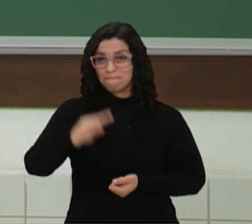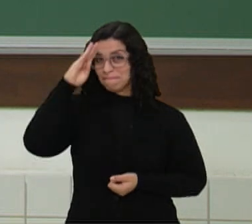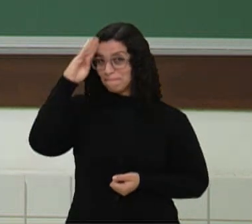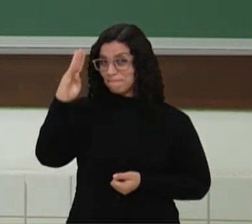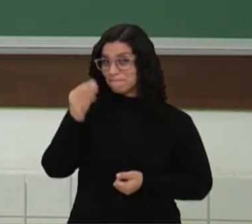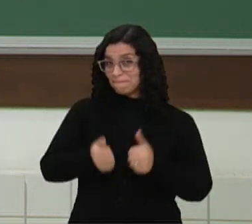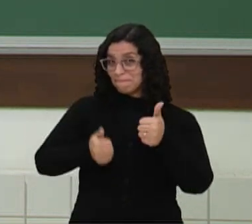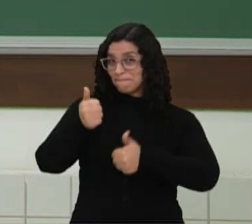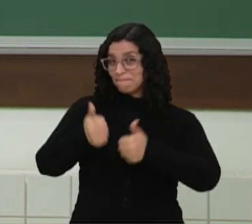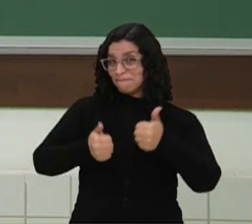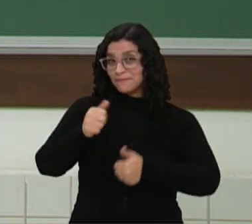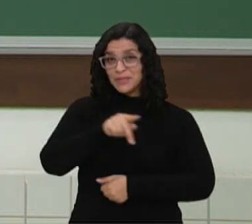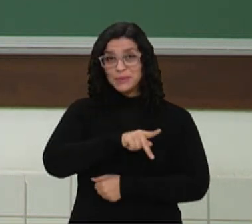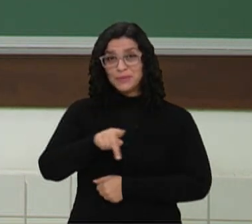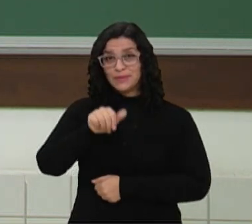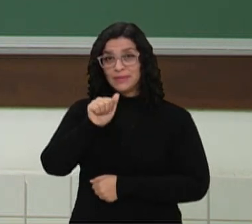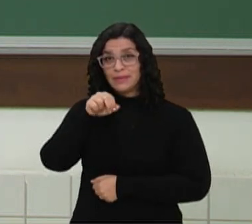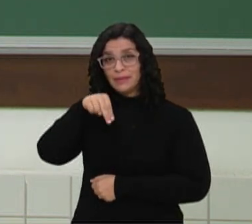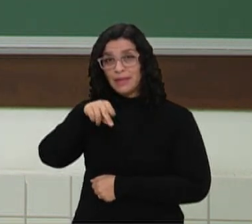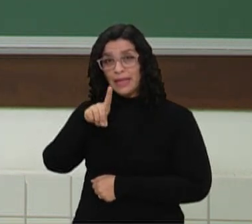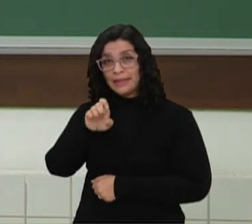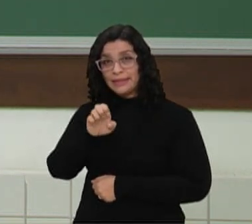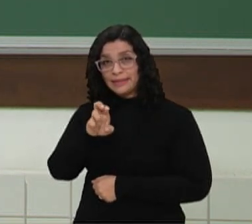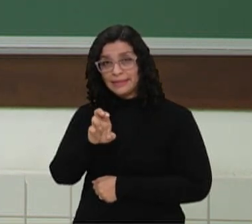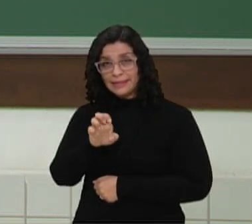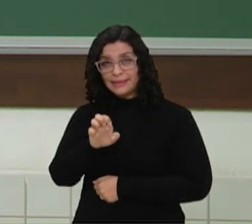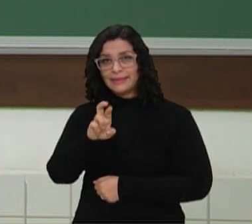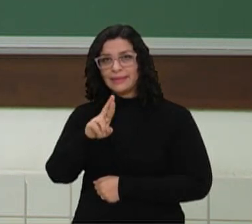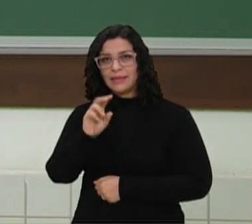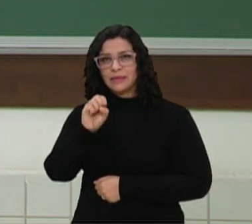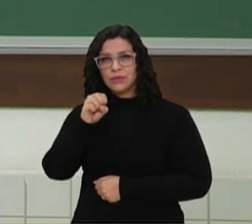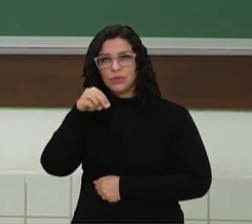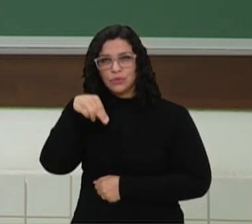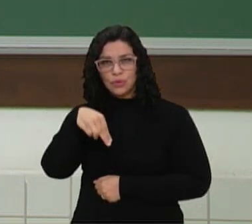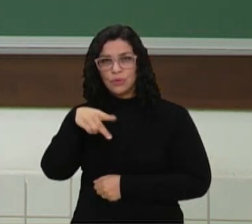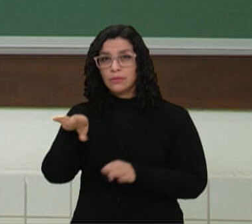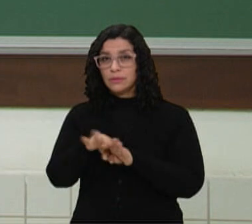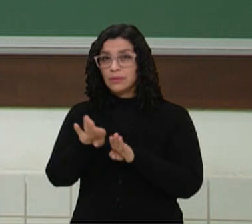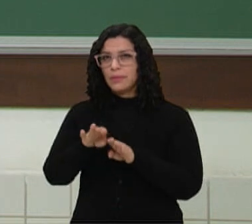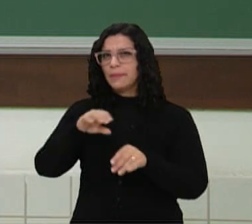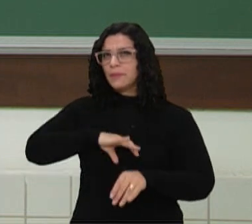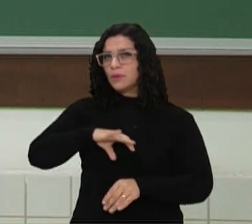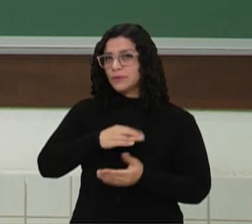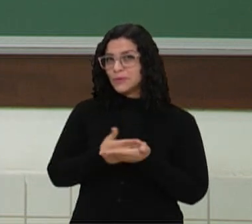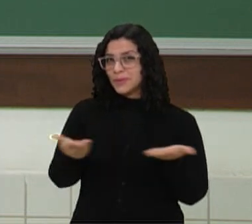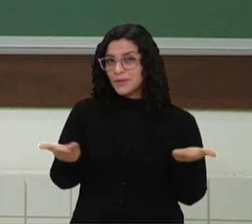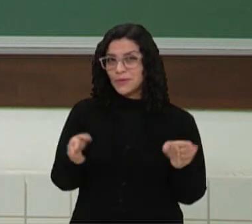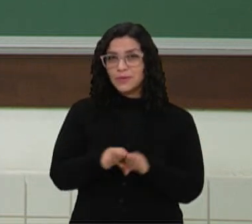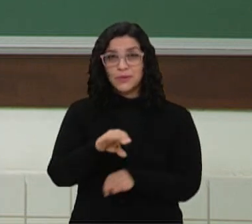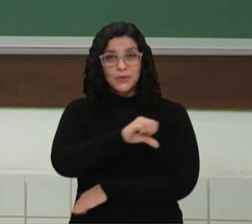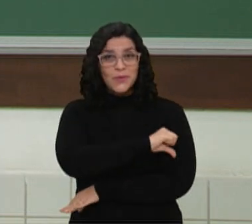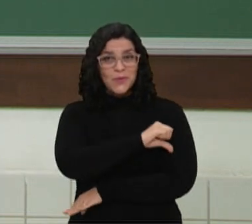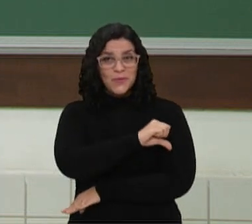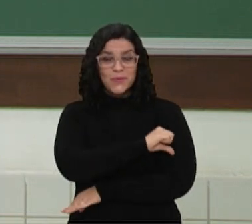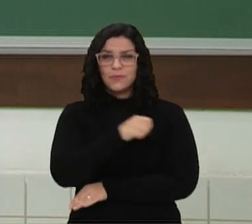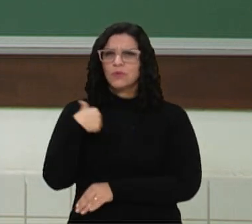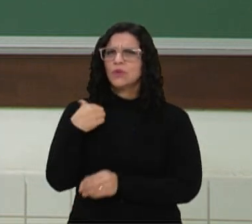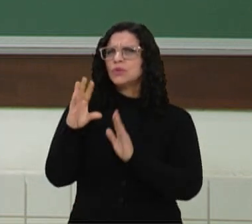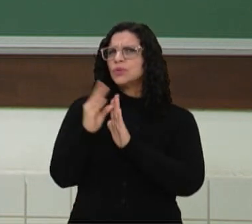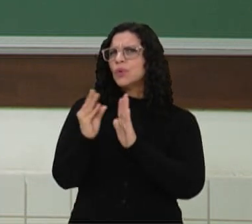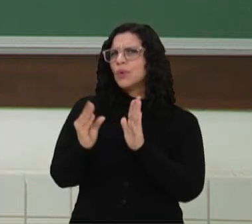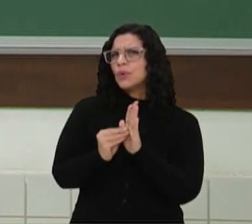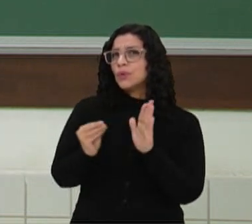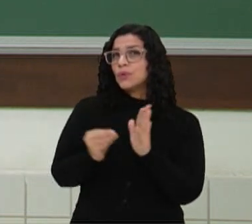Fala galera, beleza? Eu sou o professor Anderson Boganica, estamos começando mais uma aula de língua portuguesa do 9º ano. Nosso